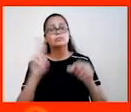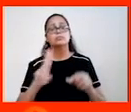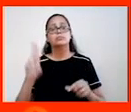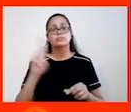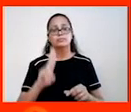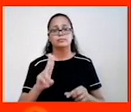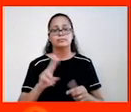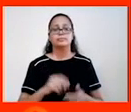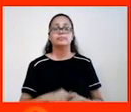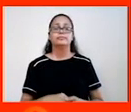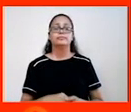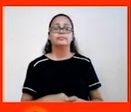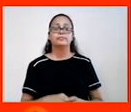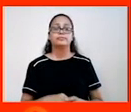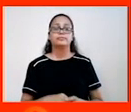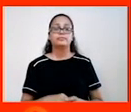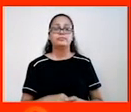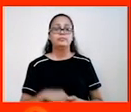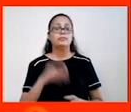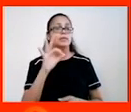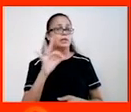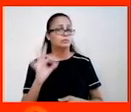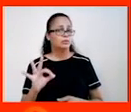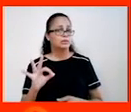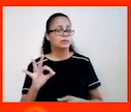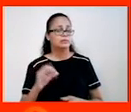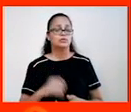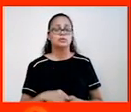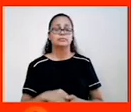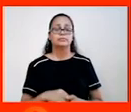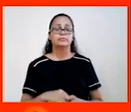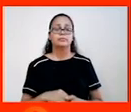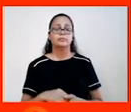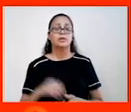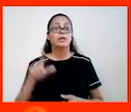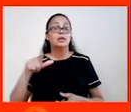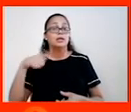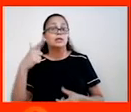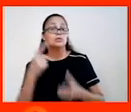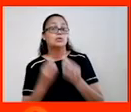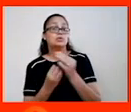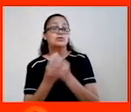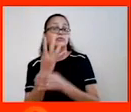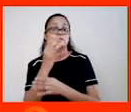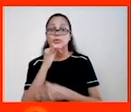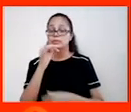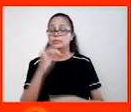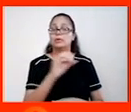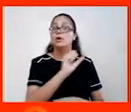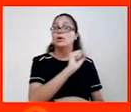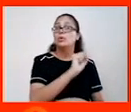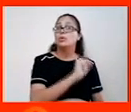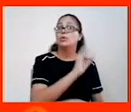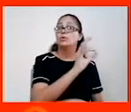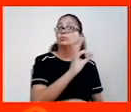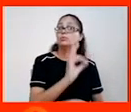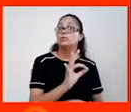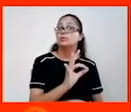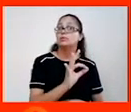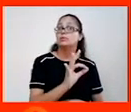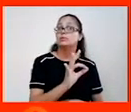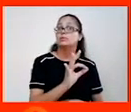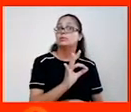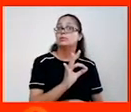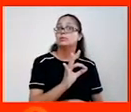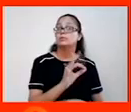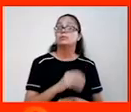do gás. Aqui a gente tem a indicação da porcentagem, né? E as outras fontes energéticas? Olha só, 8% em